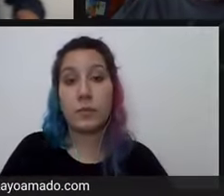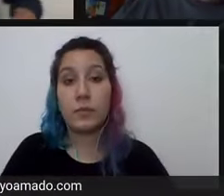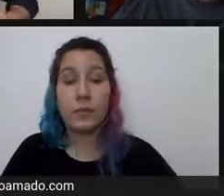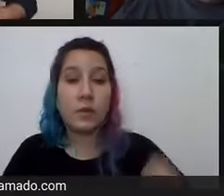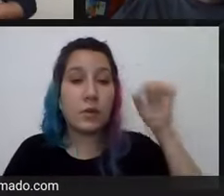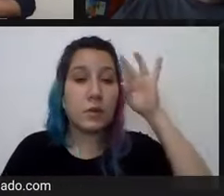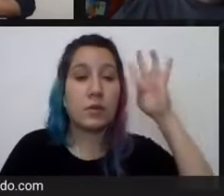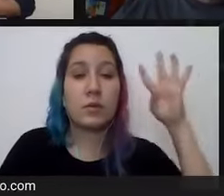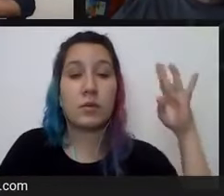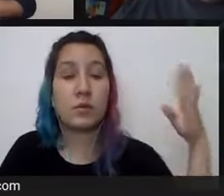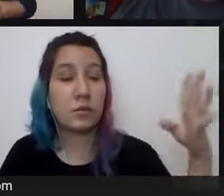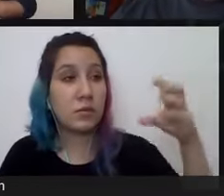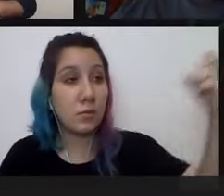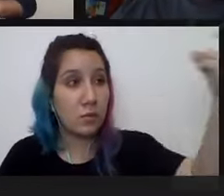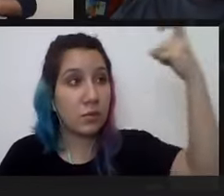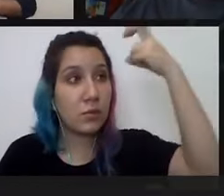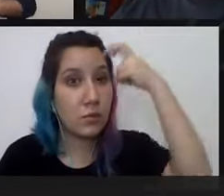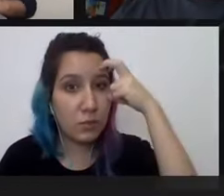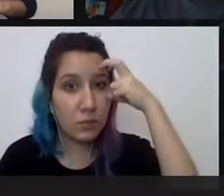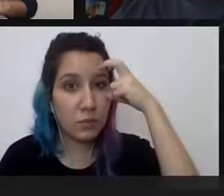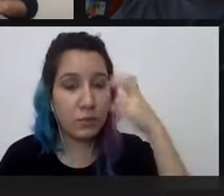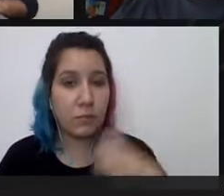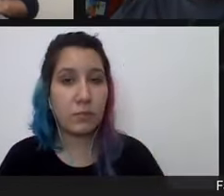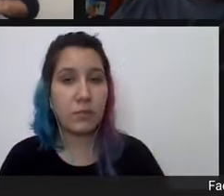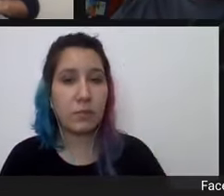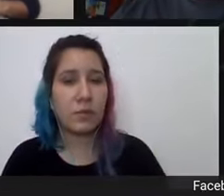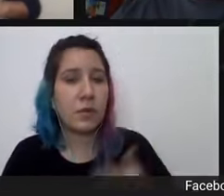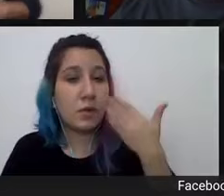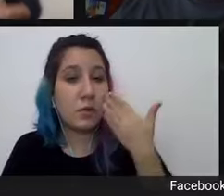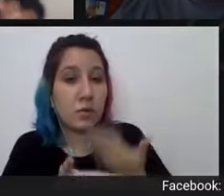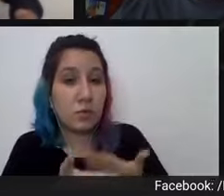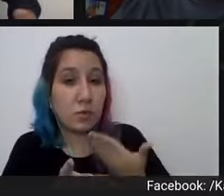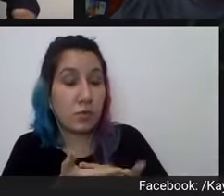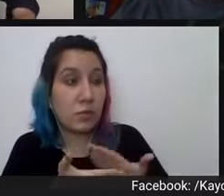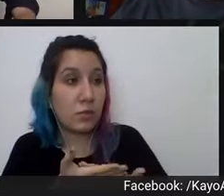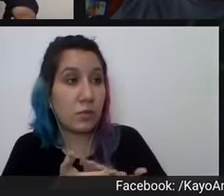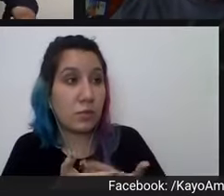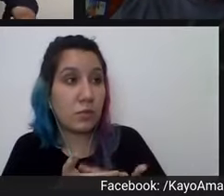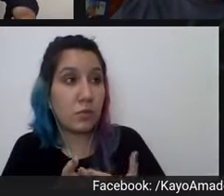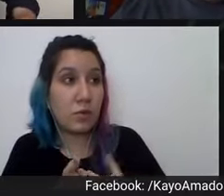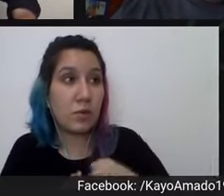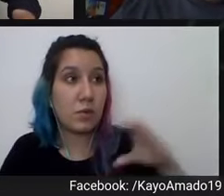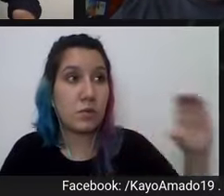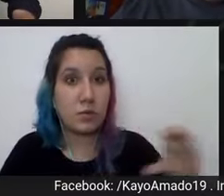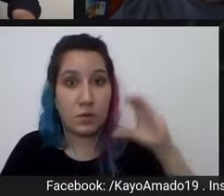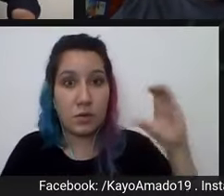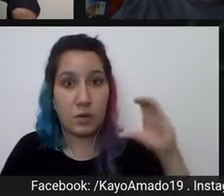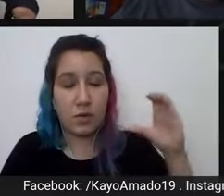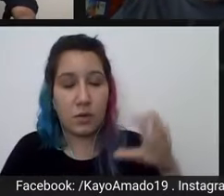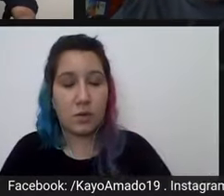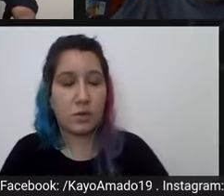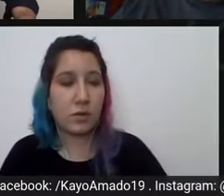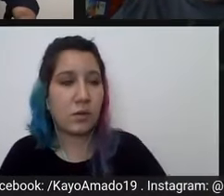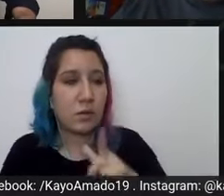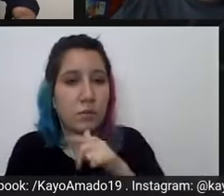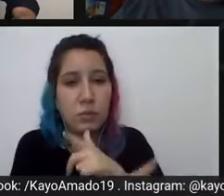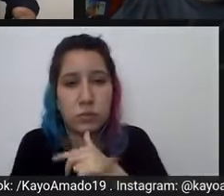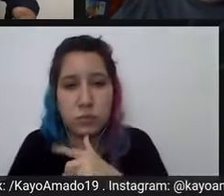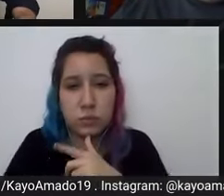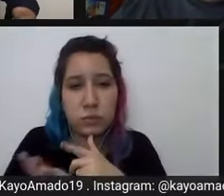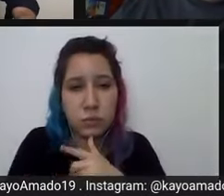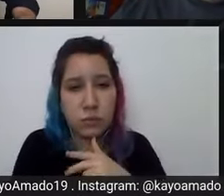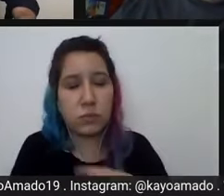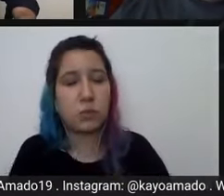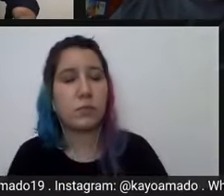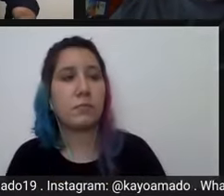cultura contemporânea. E estou fazendo mestrado em Ciência e Tecnologia do Mar. Então, assim, essa é a minha formação